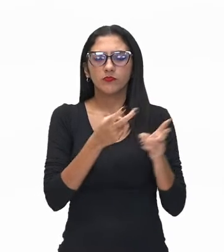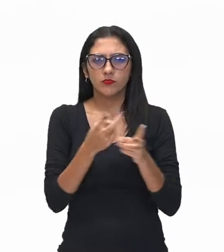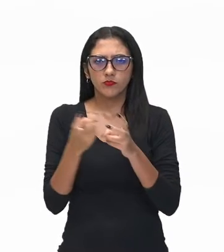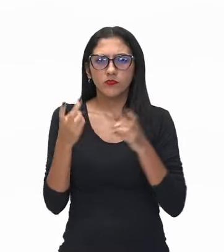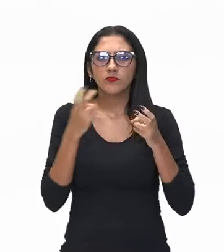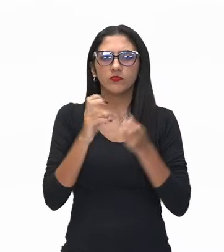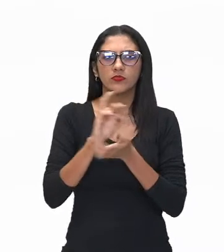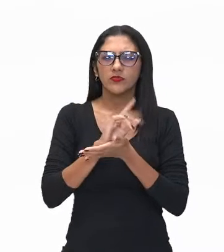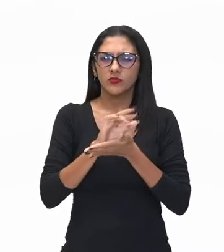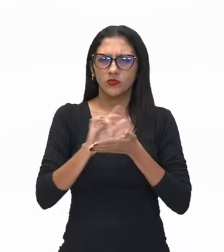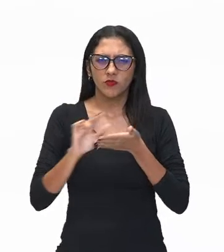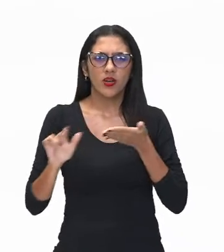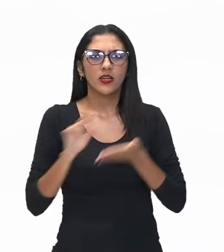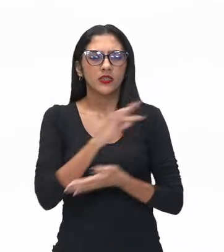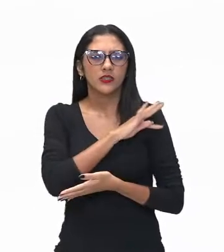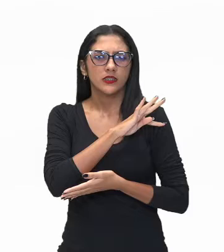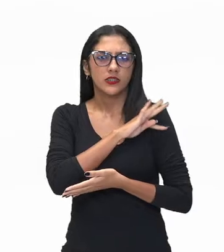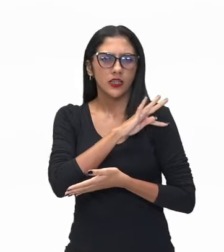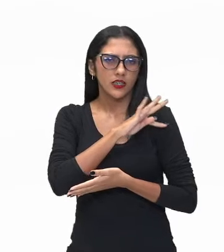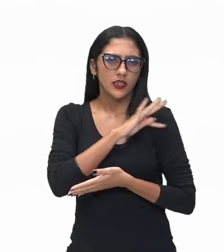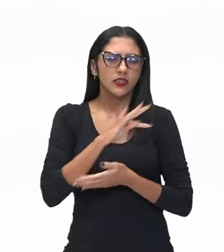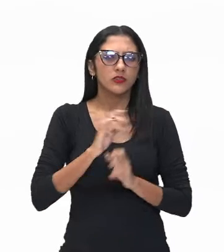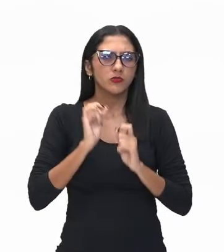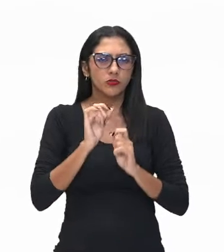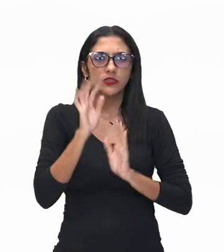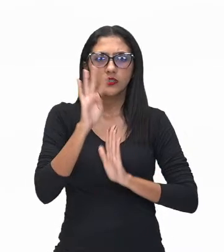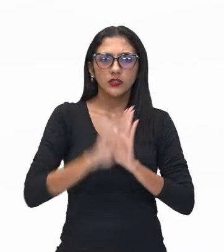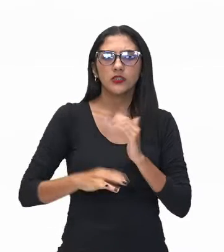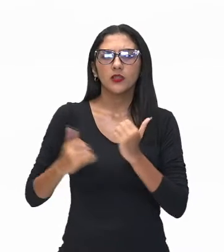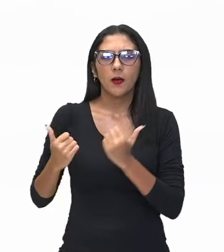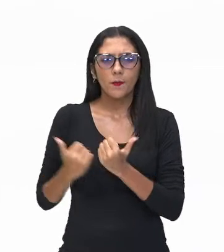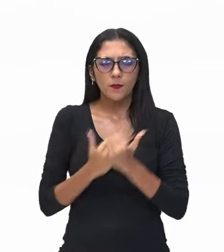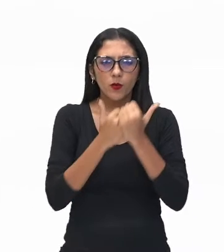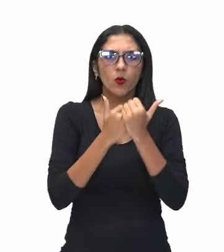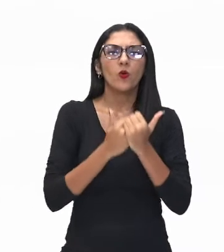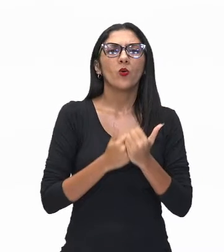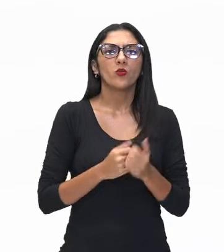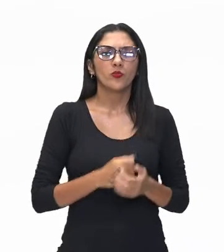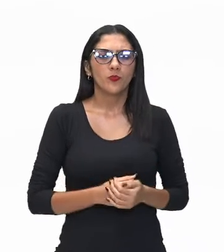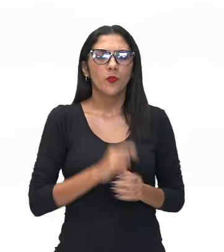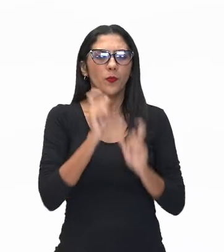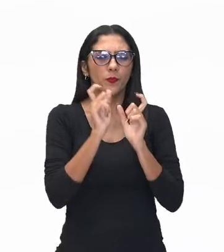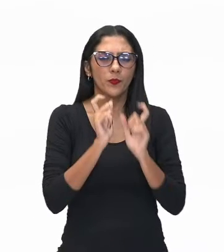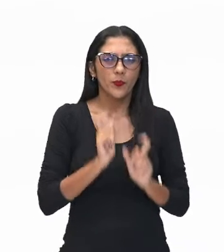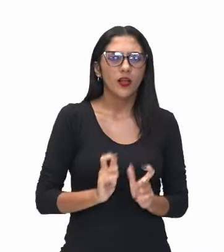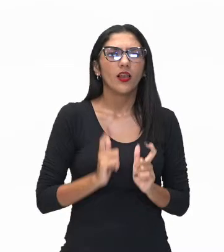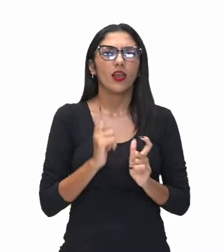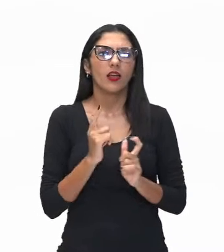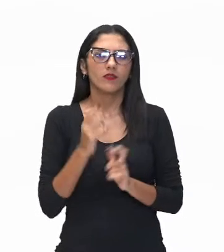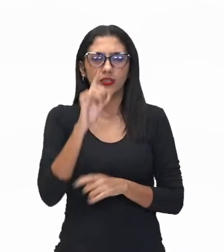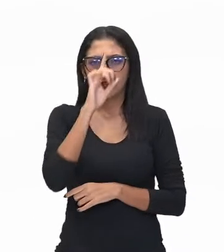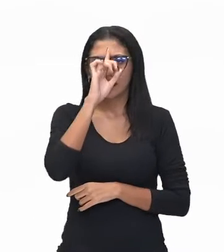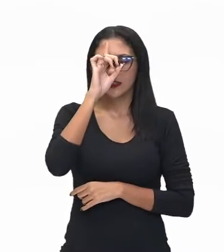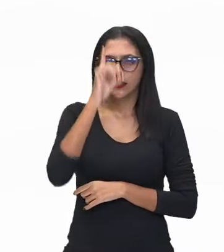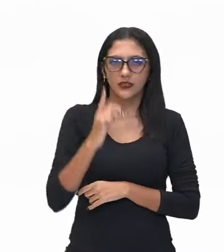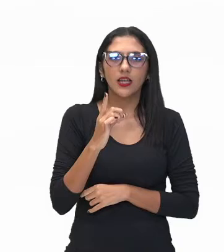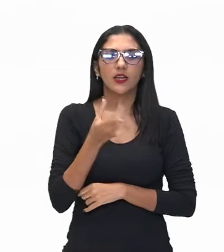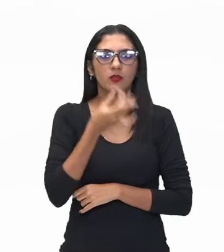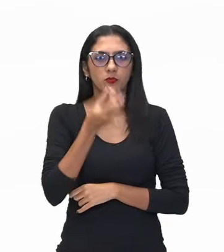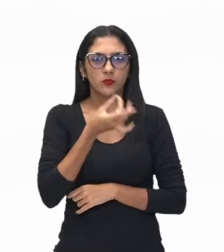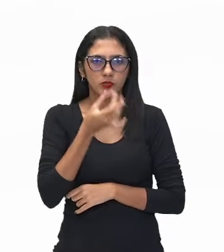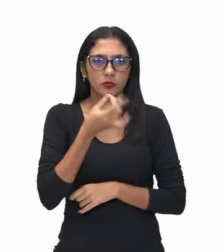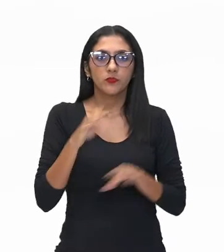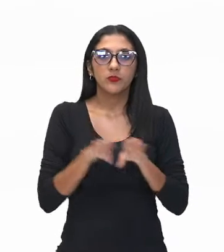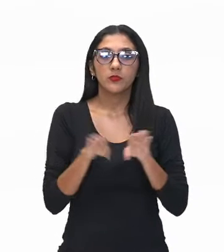recursos argumentativos, sustentação, refutação, contra-argumentação e negociação. Conhecimento